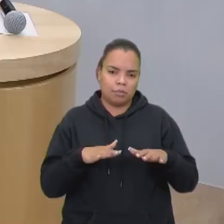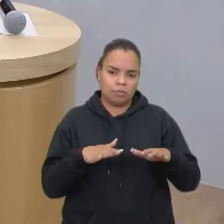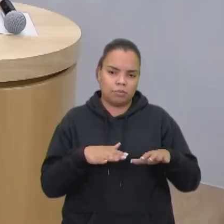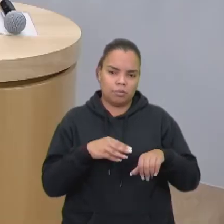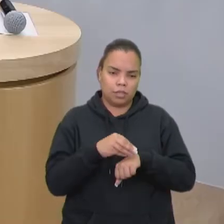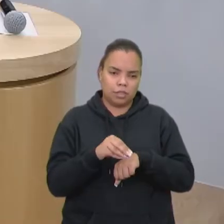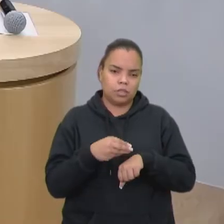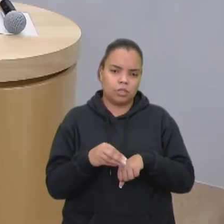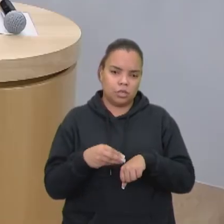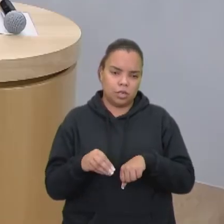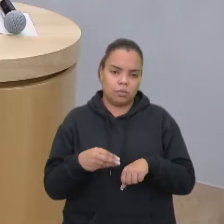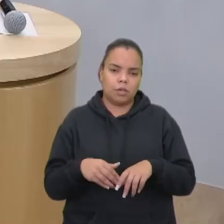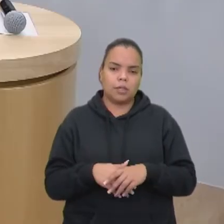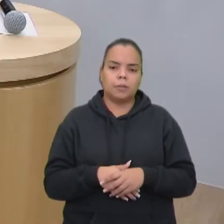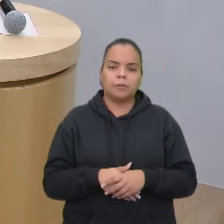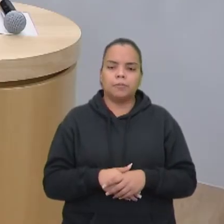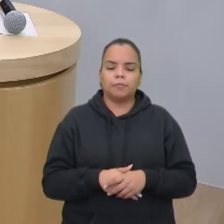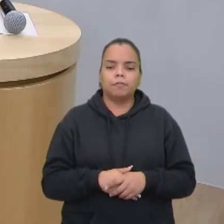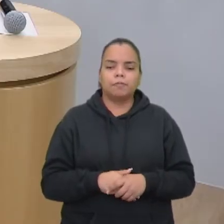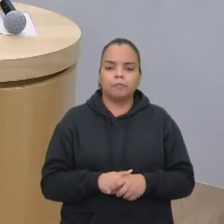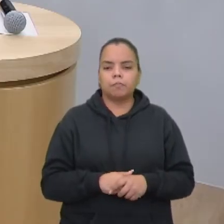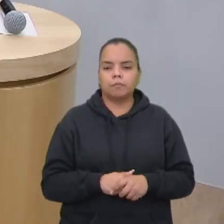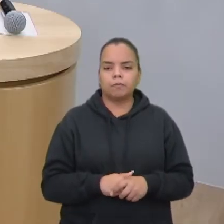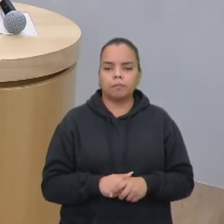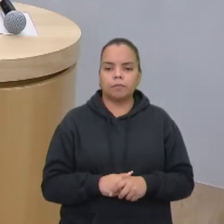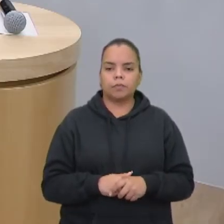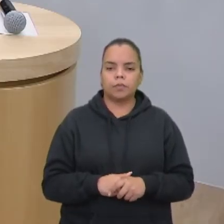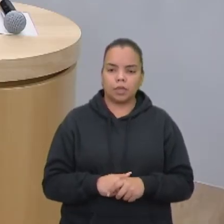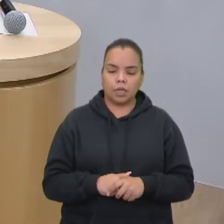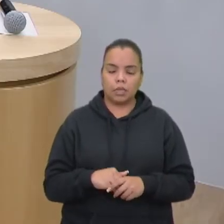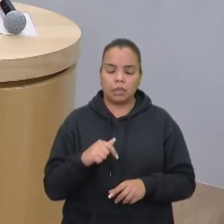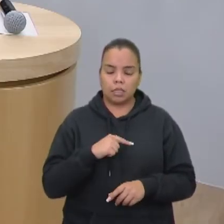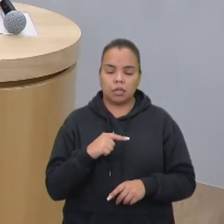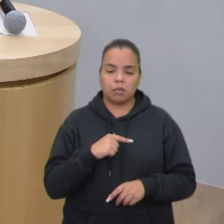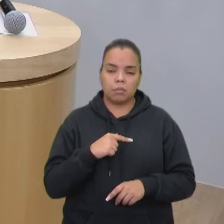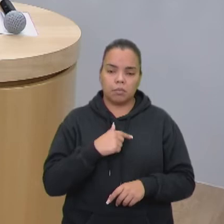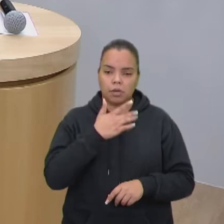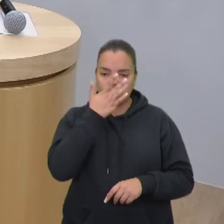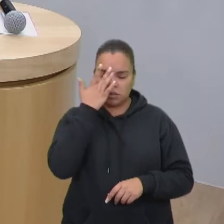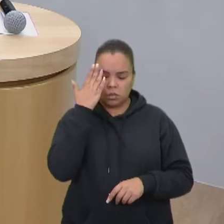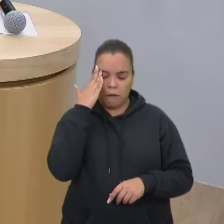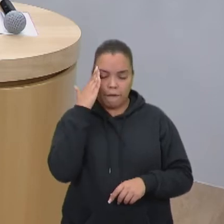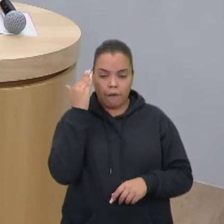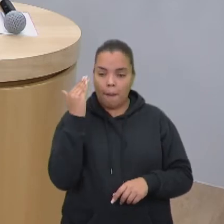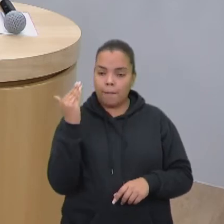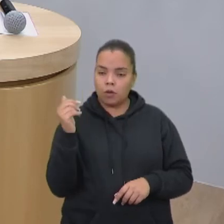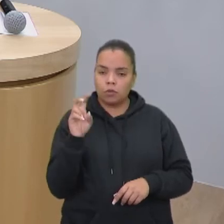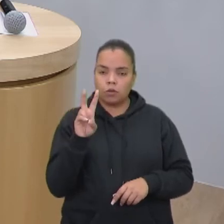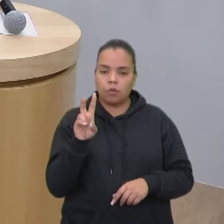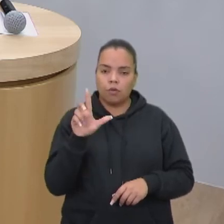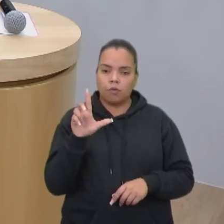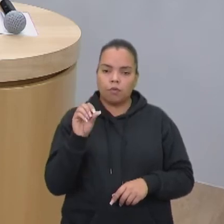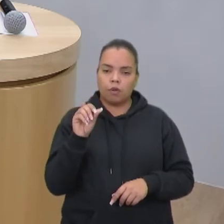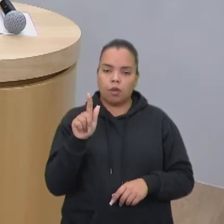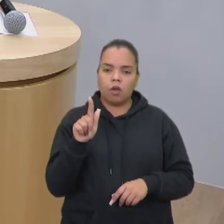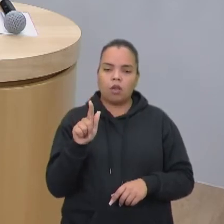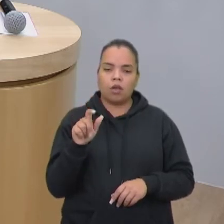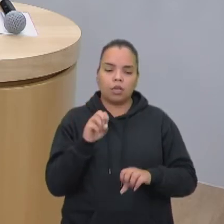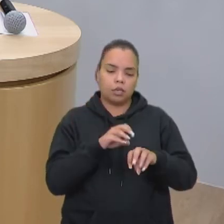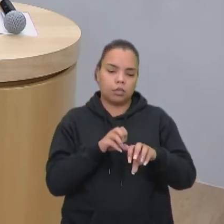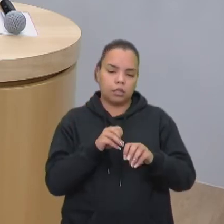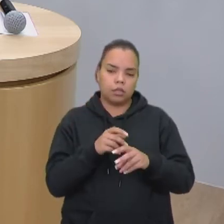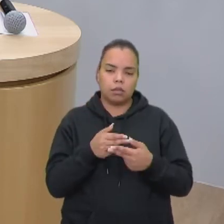assistir um mesmo. pouco maior. Tem muita gente que faz sucesso com vlog ensinando coisas básicas assim, do dia a dia,